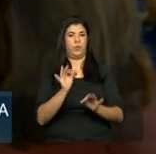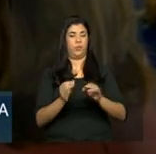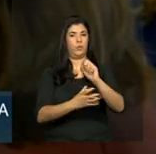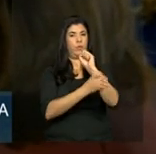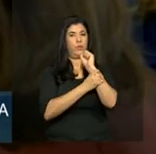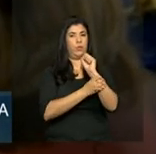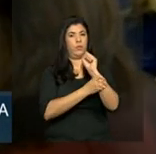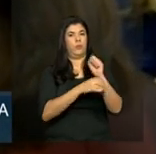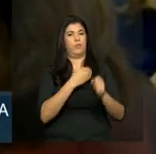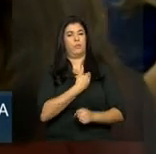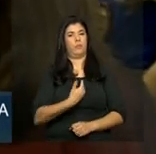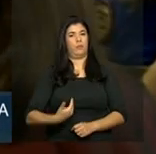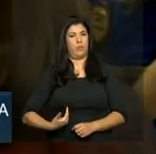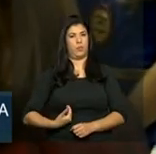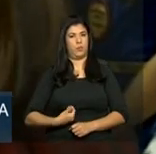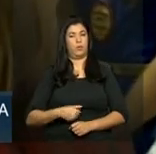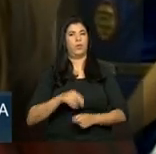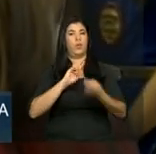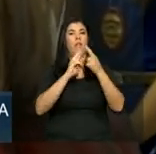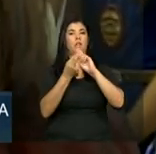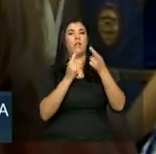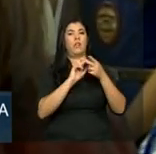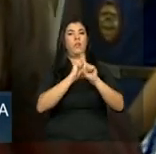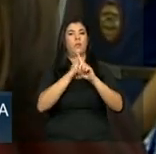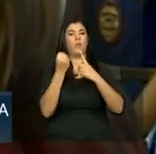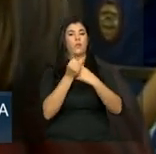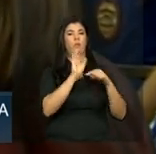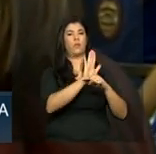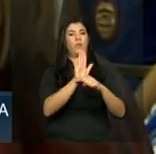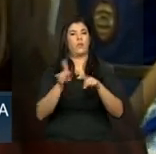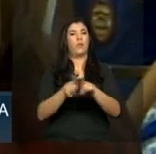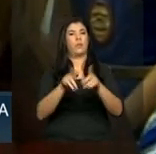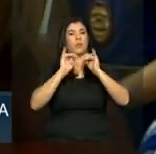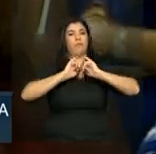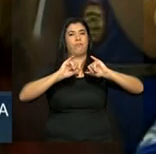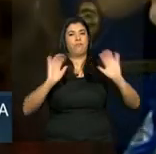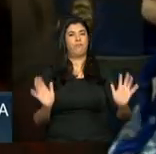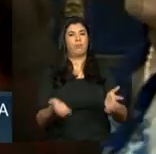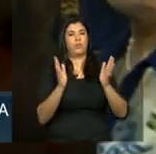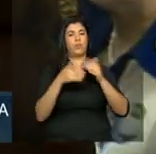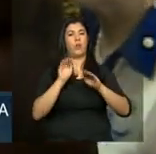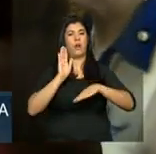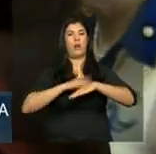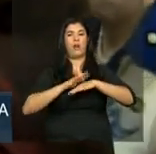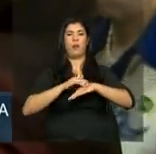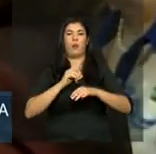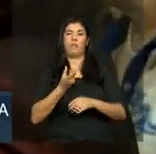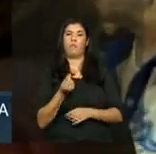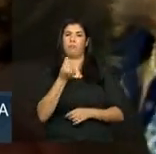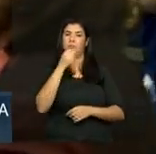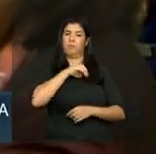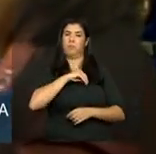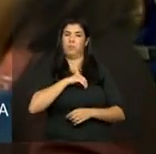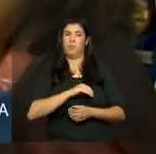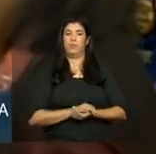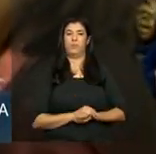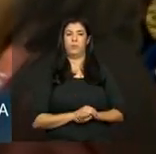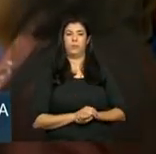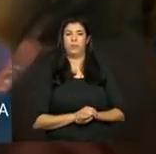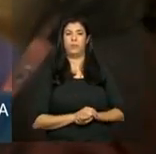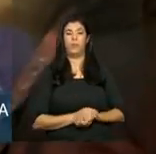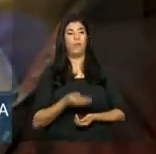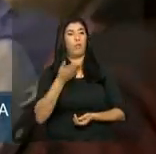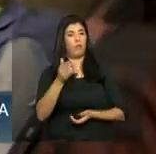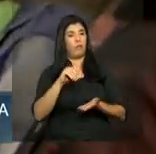Segurança Pública rede socioassistencial e de promoção da Autonomia financeira a